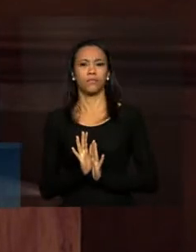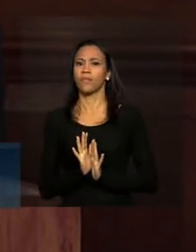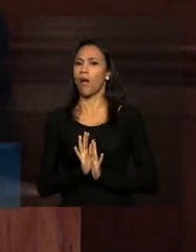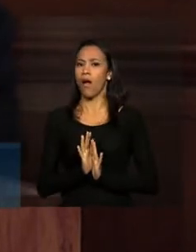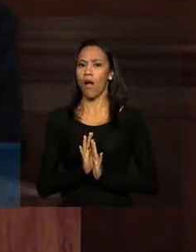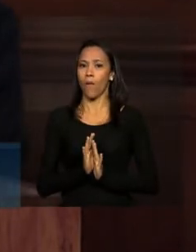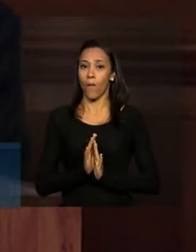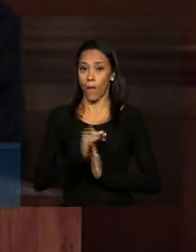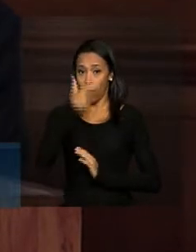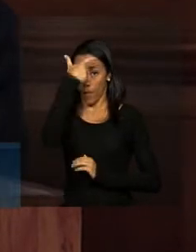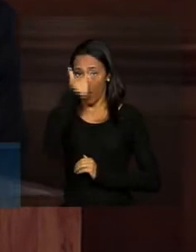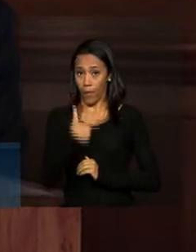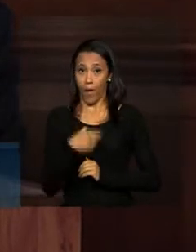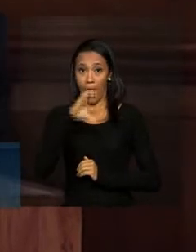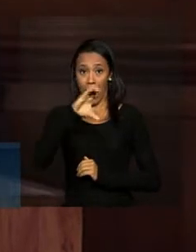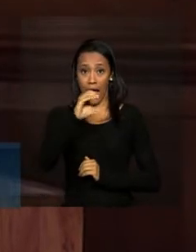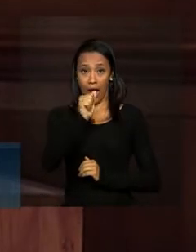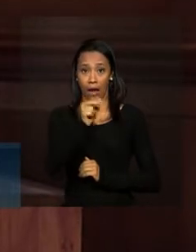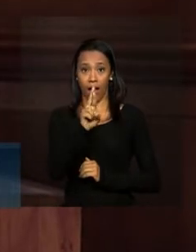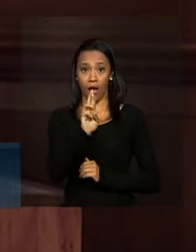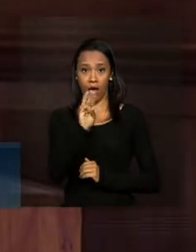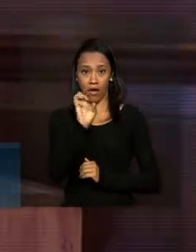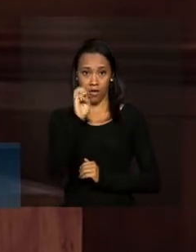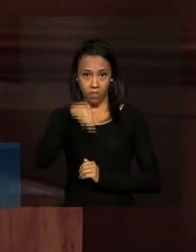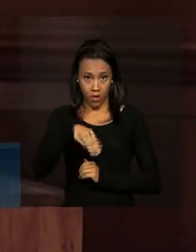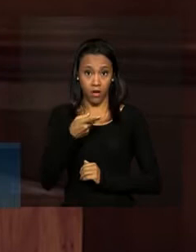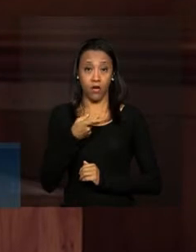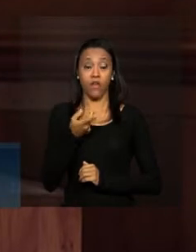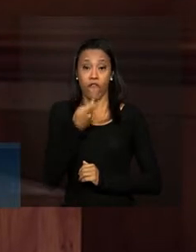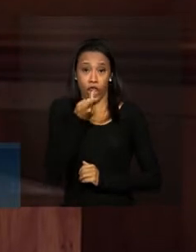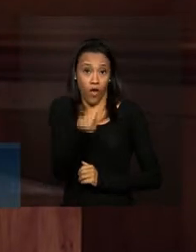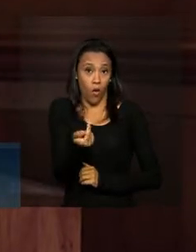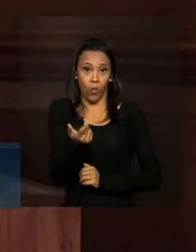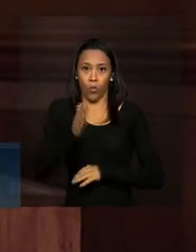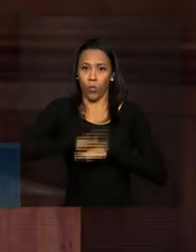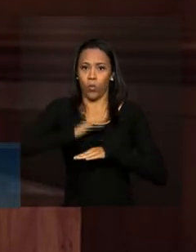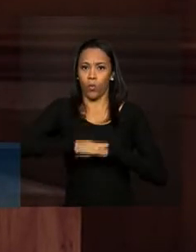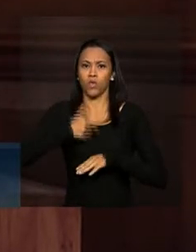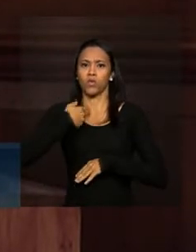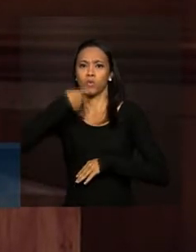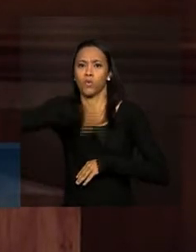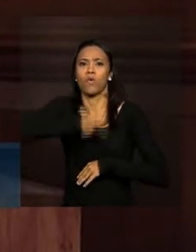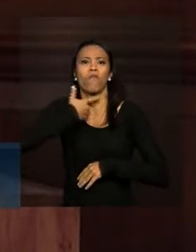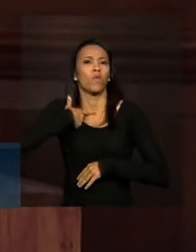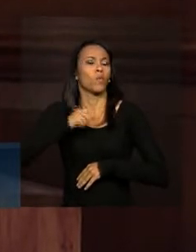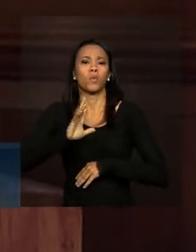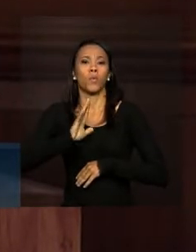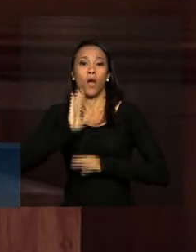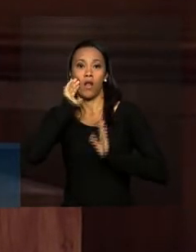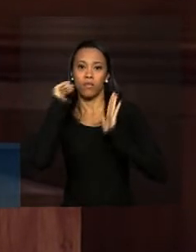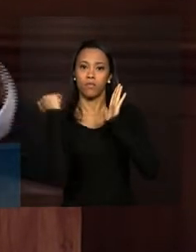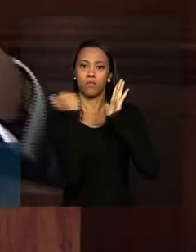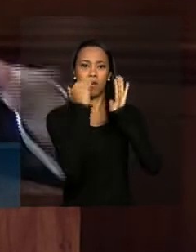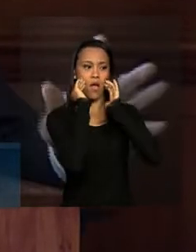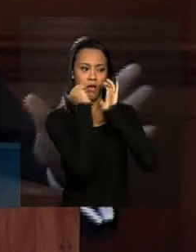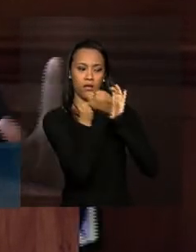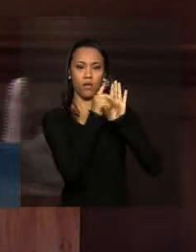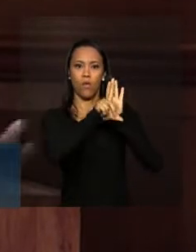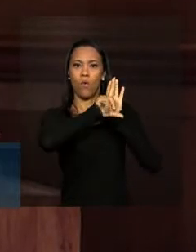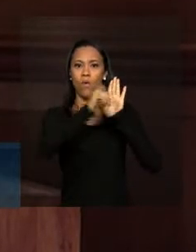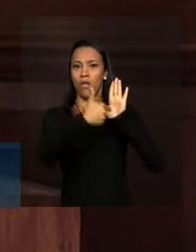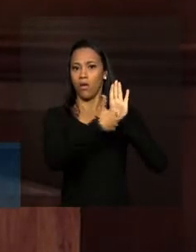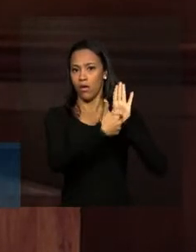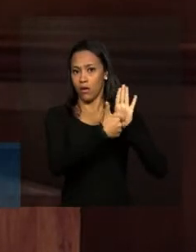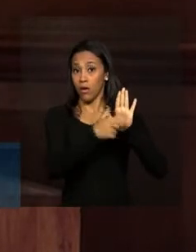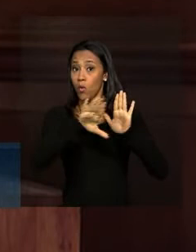A Carmen Lúcia não fez essa declaração em função do seu desejo, mas em função do texto constitucional. Quando nós encontramos no